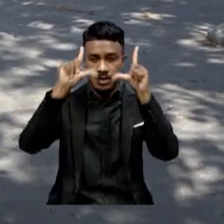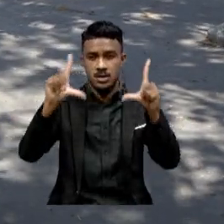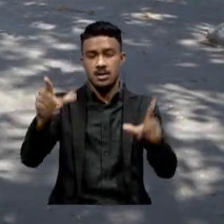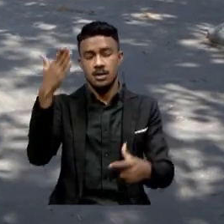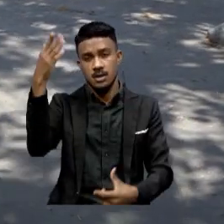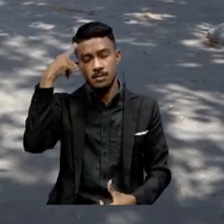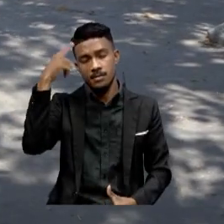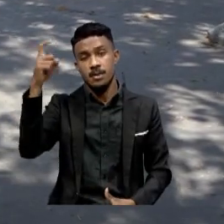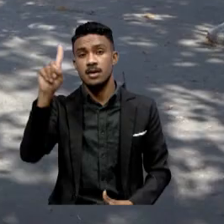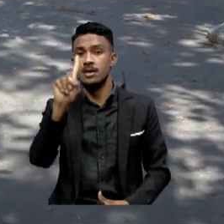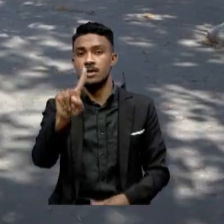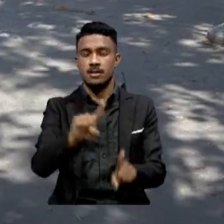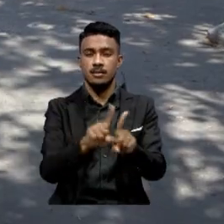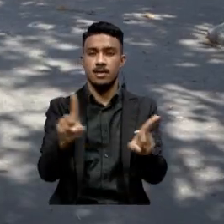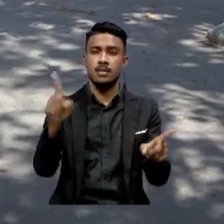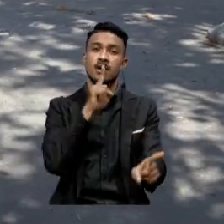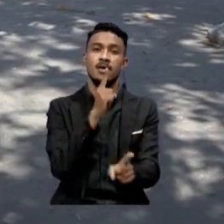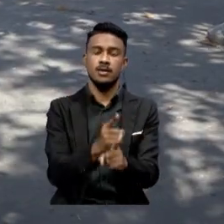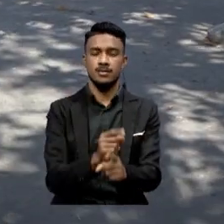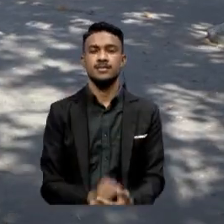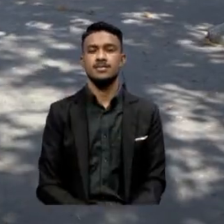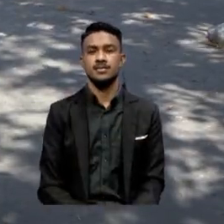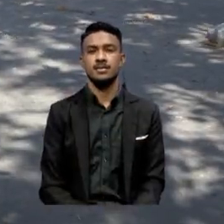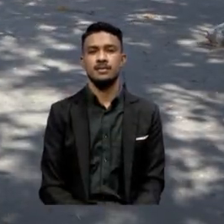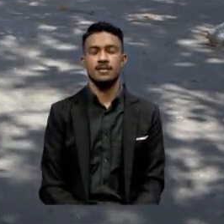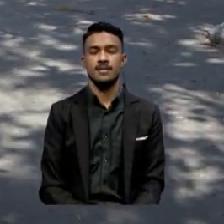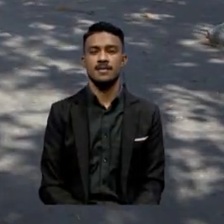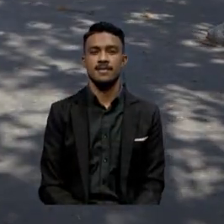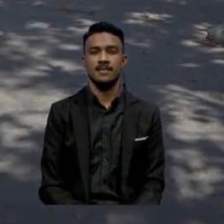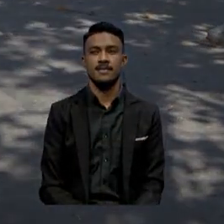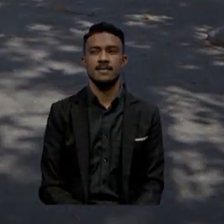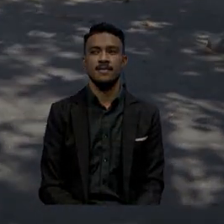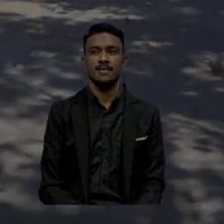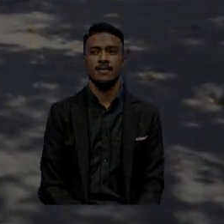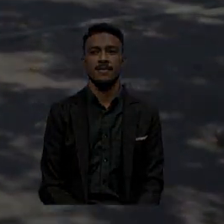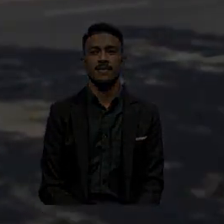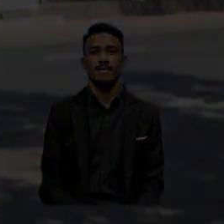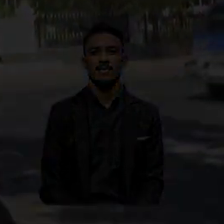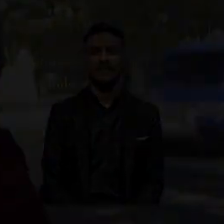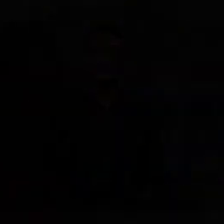mas bem, nebe sai realidade. Equipa cobertura, GME.